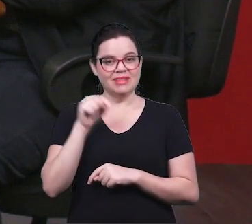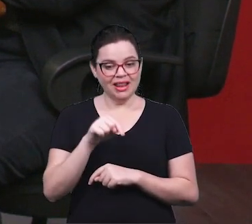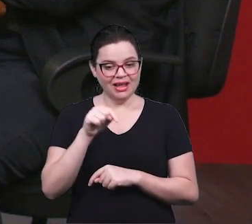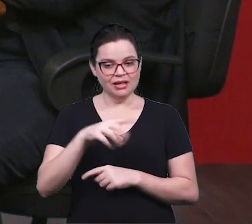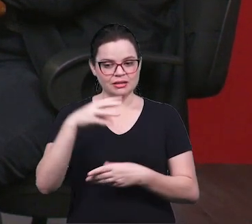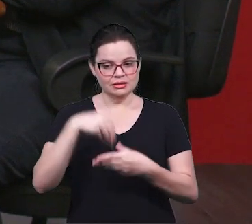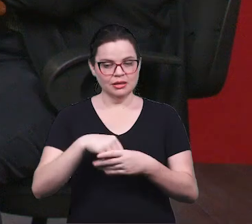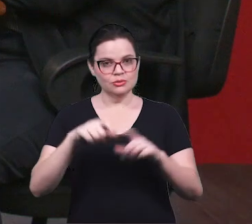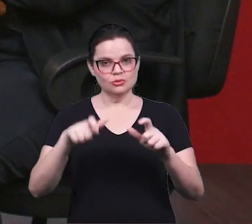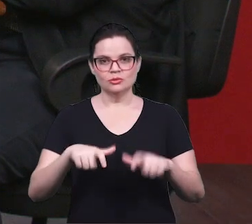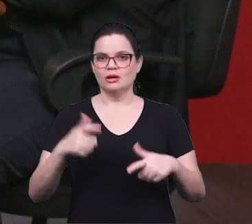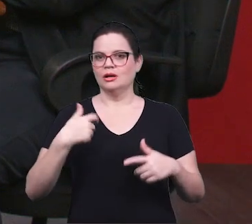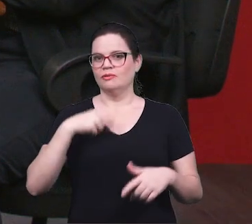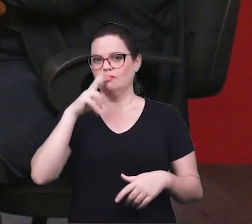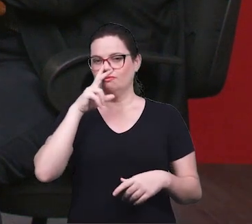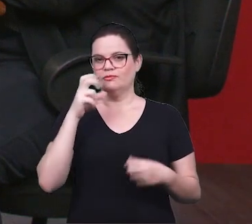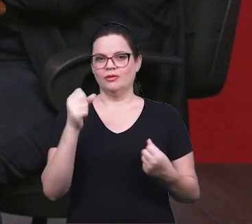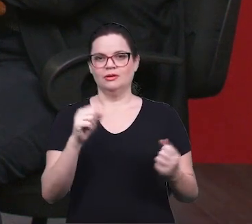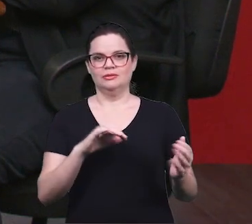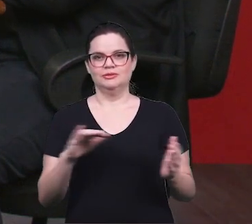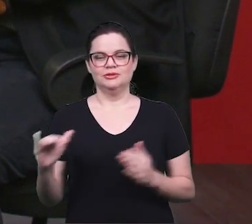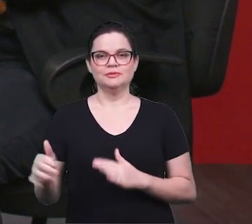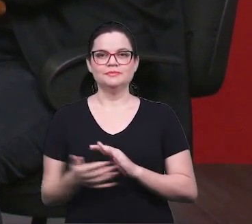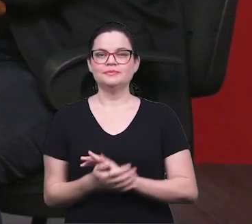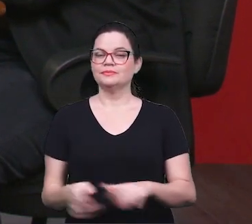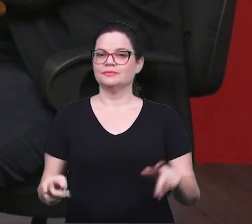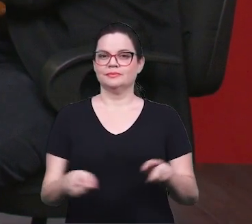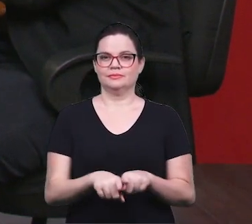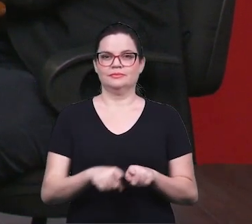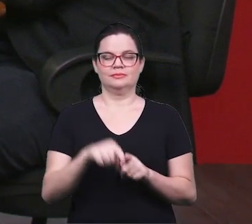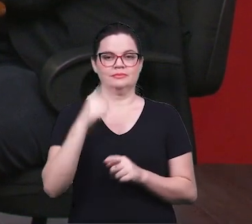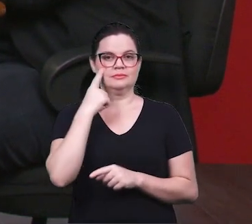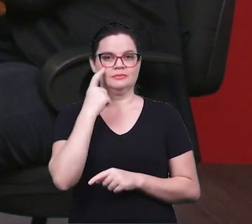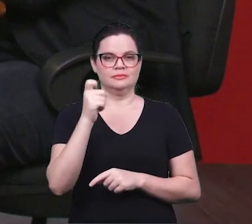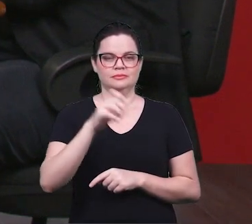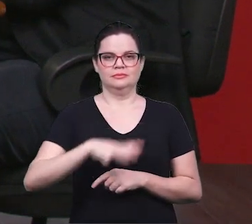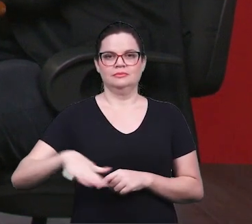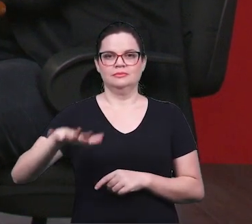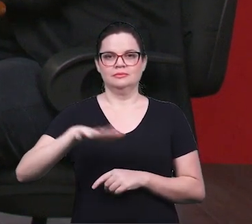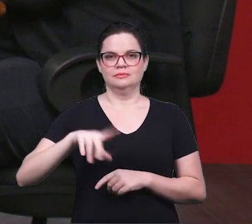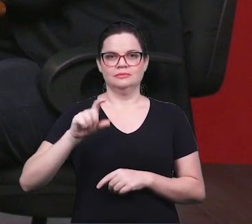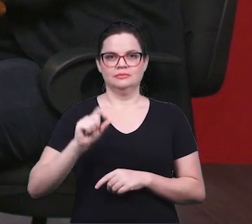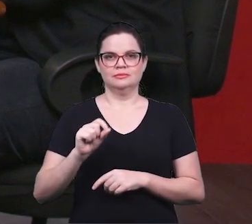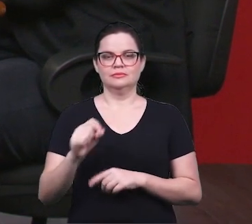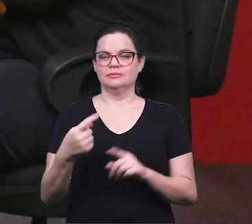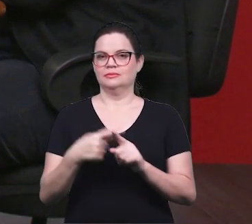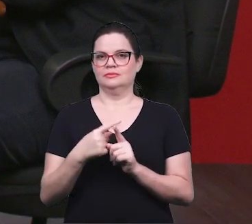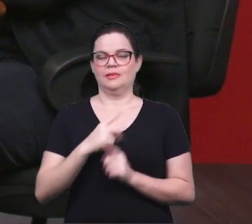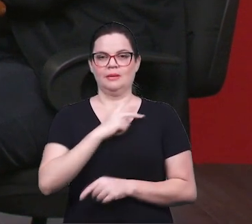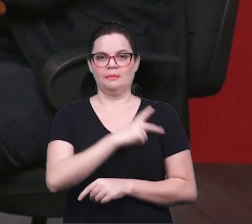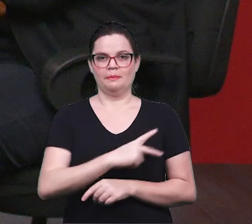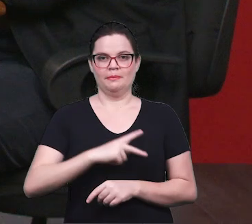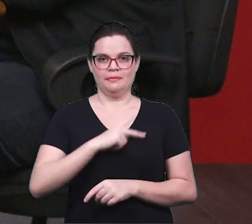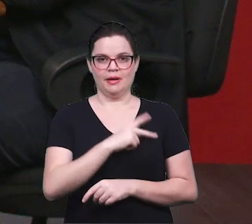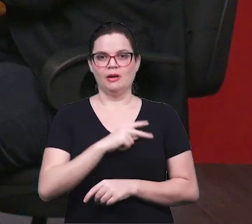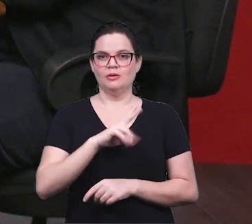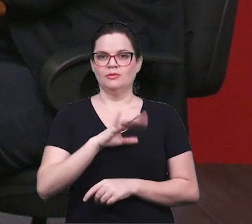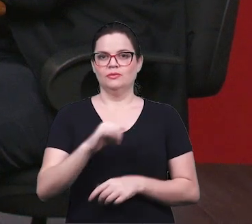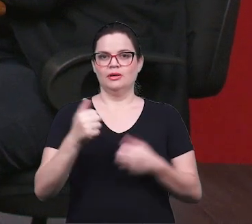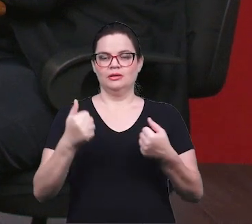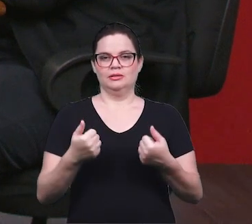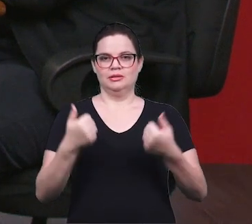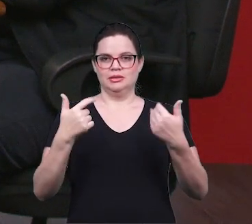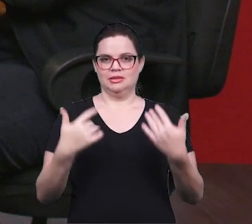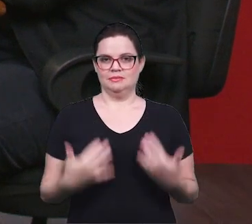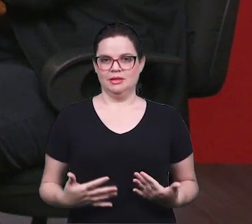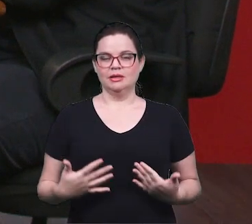ali, rapaz, muito forte. É interessante essa região, porque Paulo vai mencionar